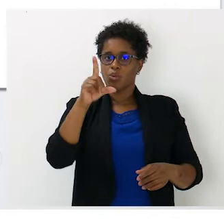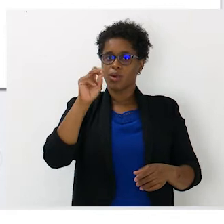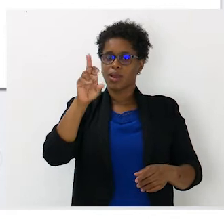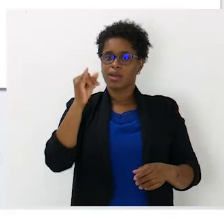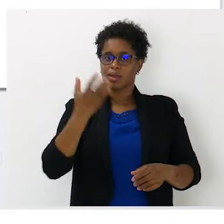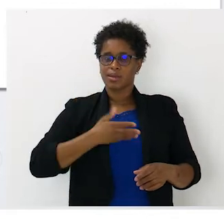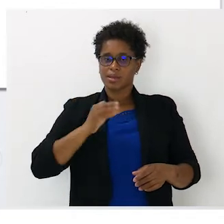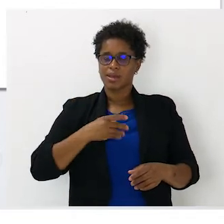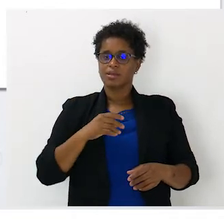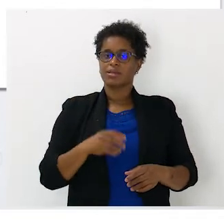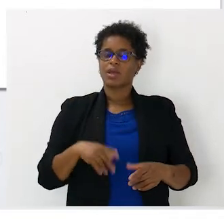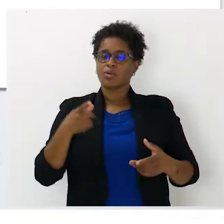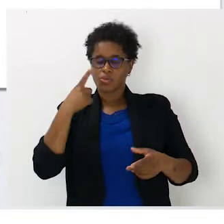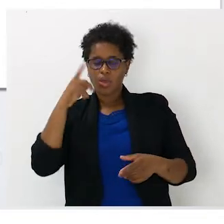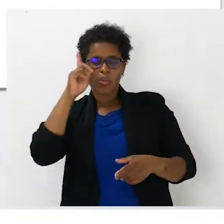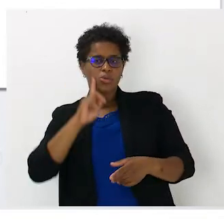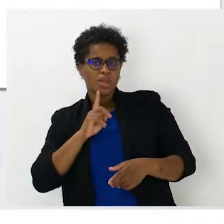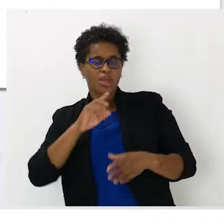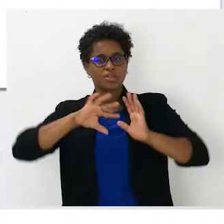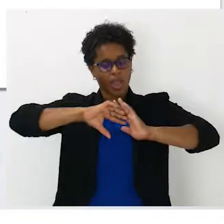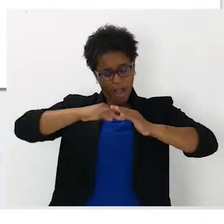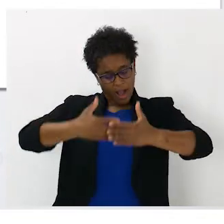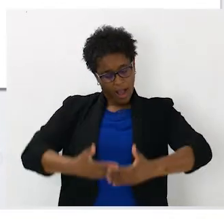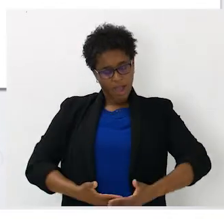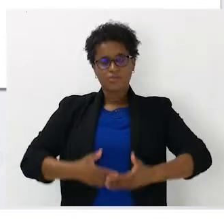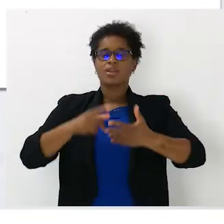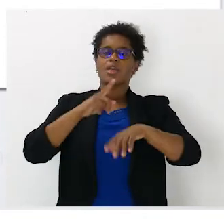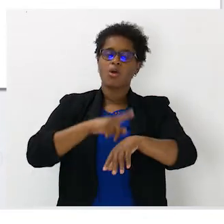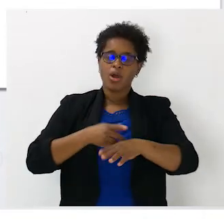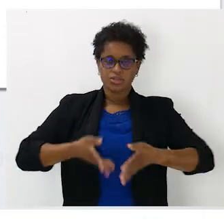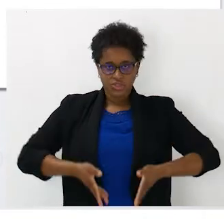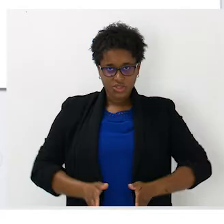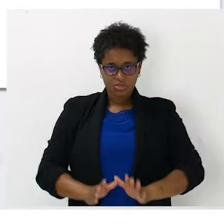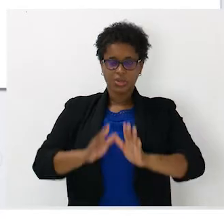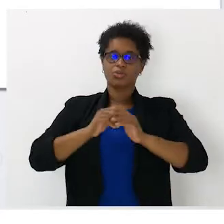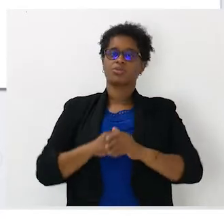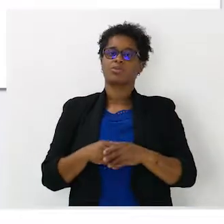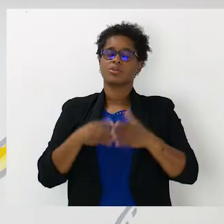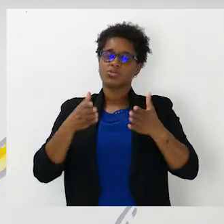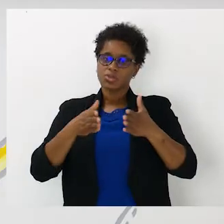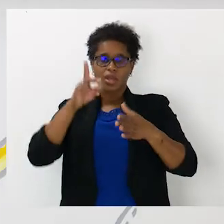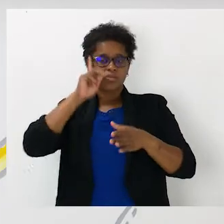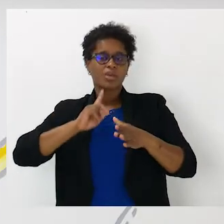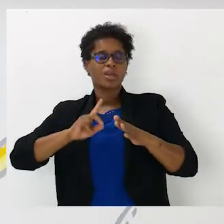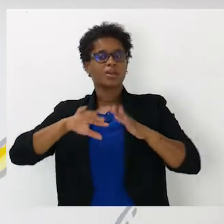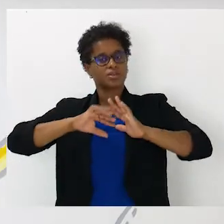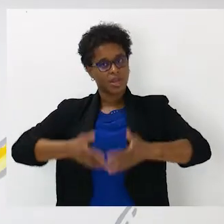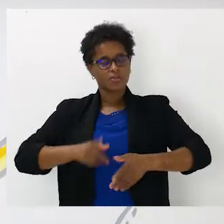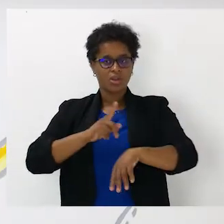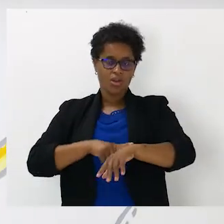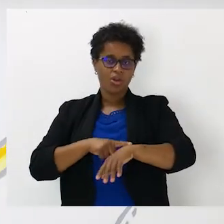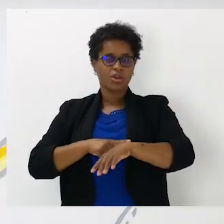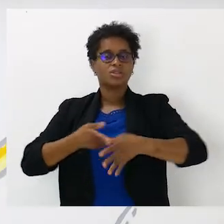o auxílio às mulheres grávidas na hora do nascimento das crianças. Portanto, é só para poder